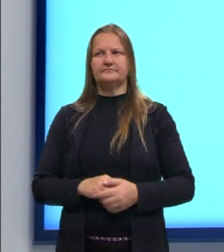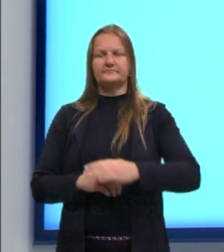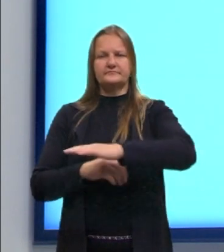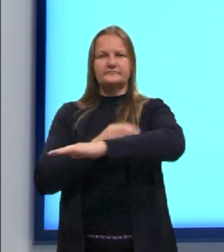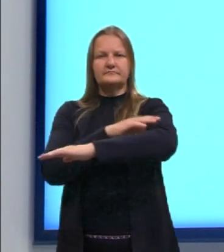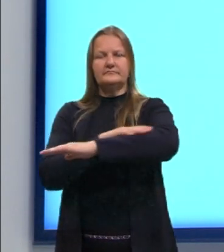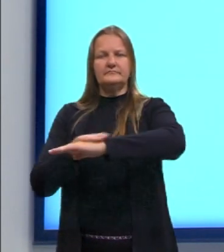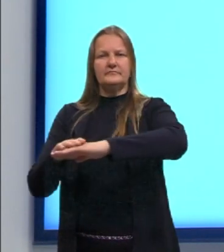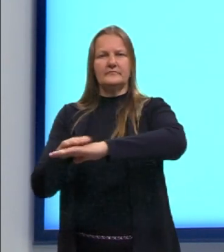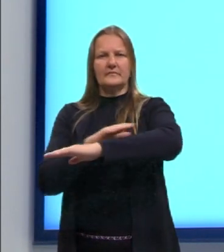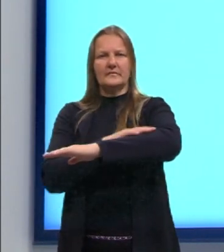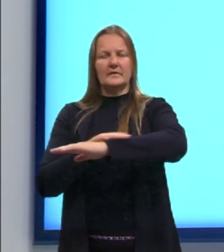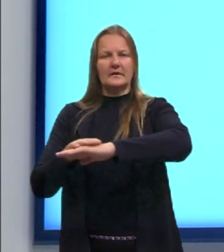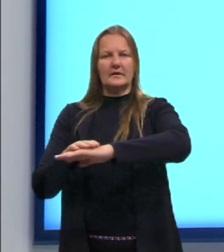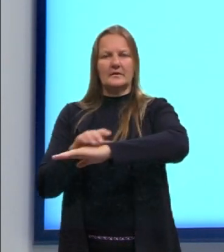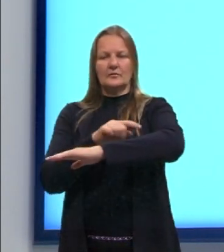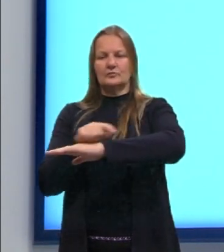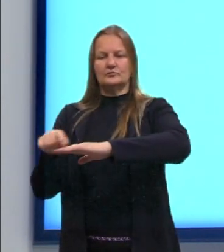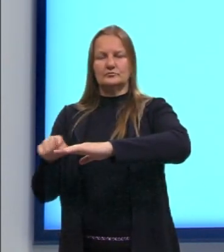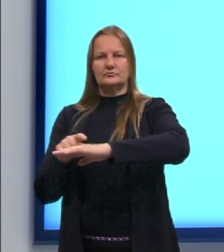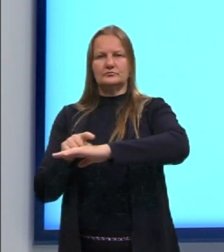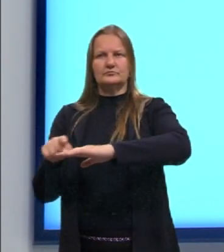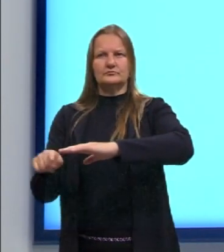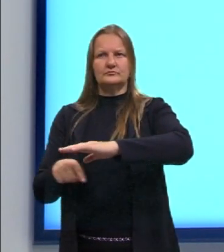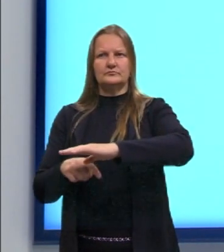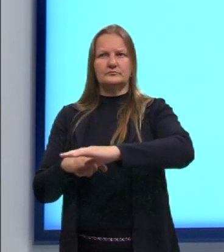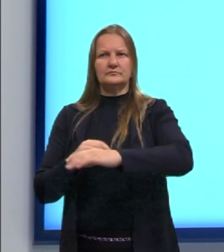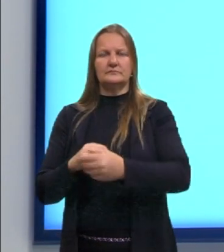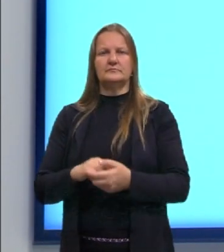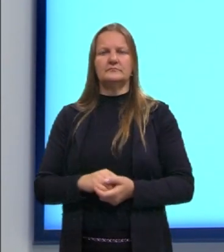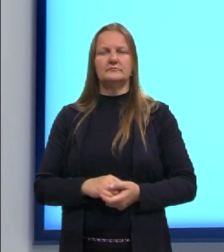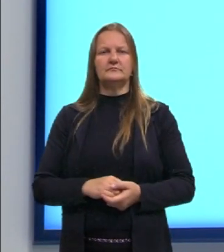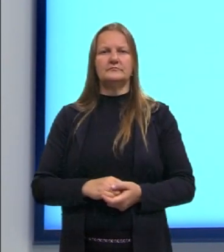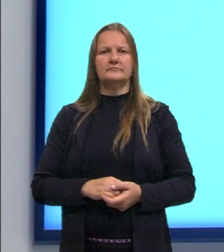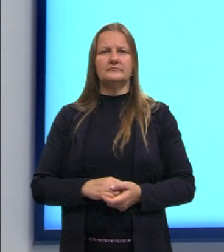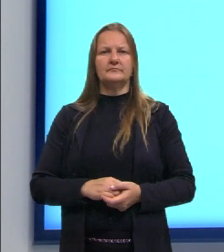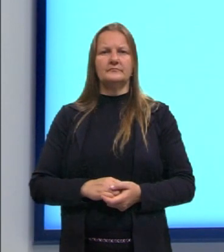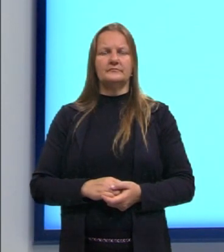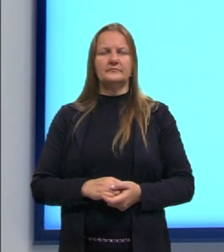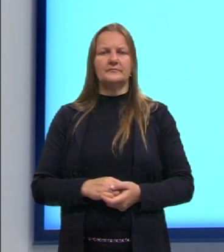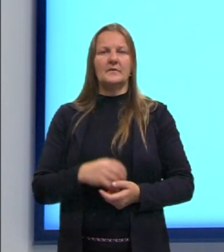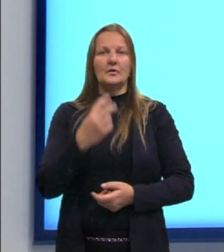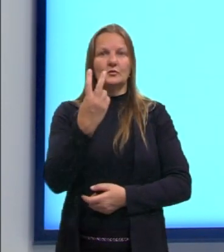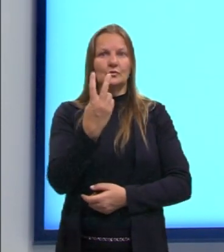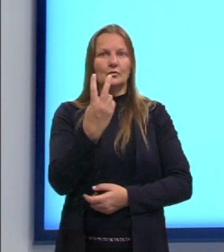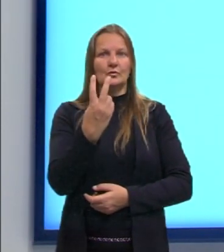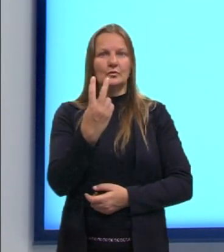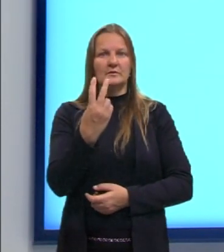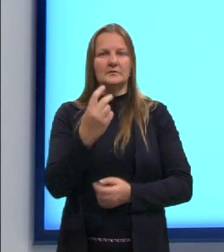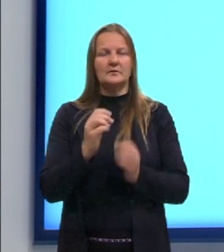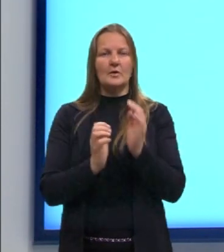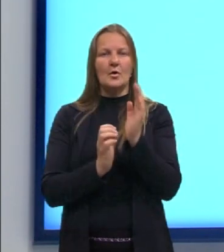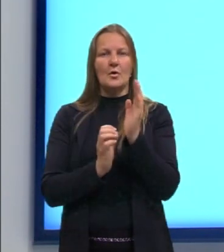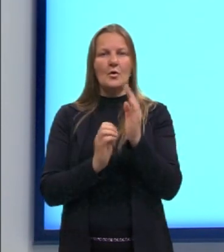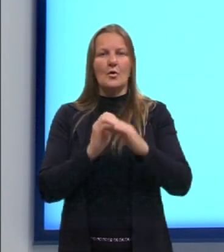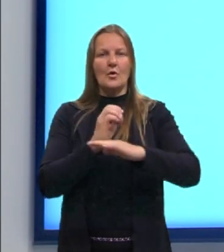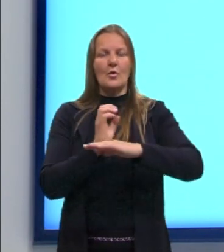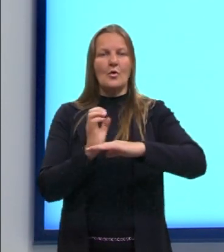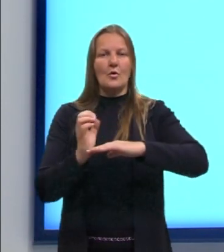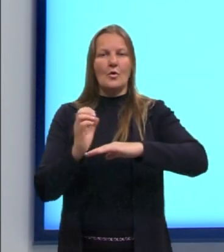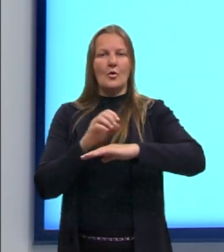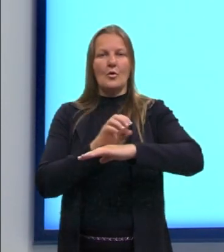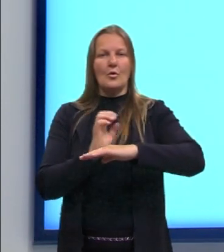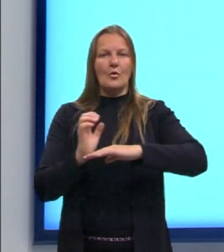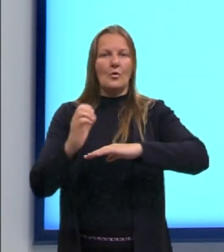X. Então, ele vai 2 unidades, né? Então, agora, muda o valor aqui do